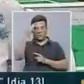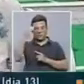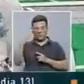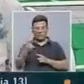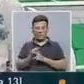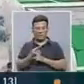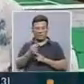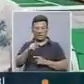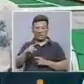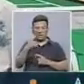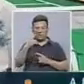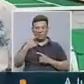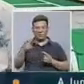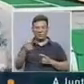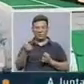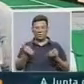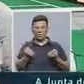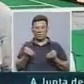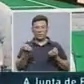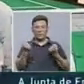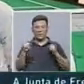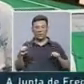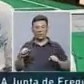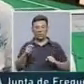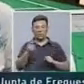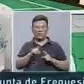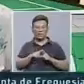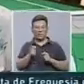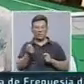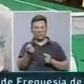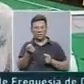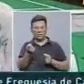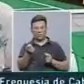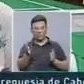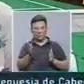de várias equipas, uma demonstração de condução autónoma, ou seja, pequenos computadores que vão programando